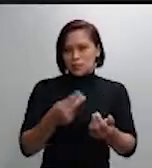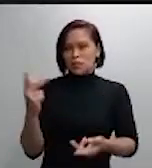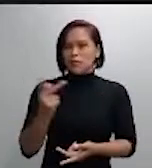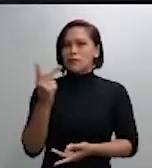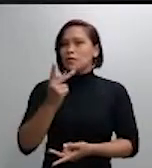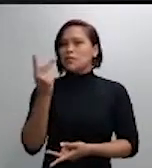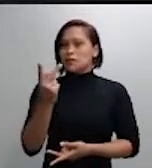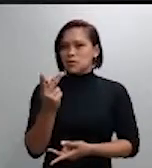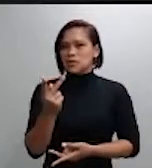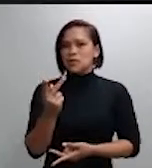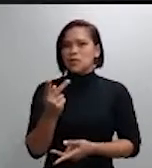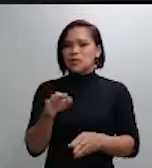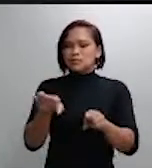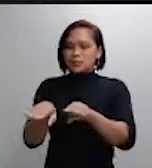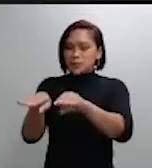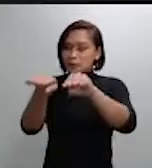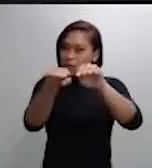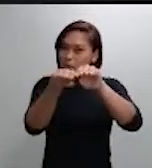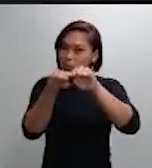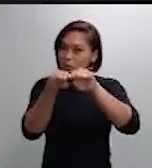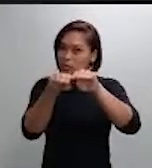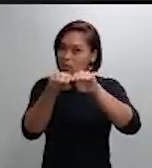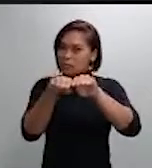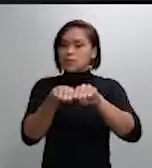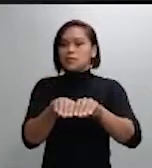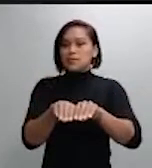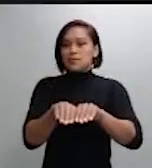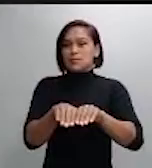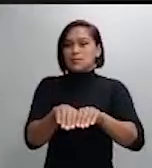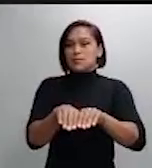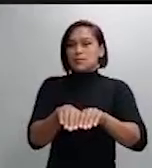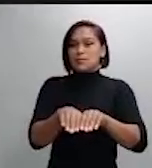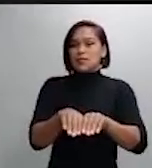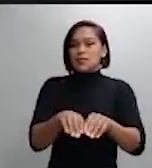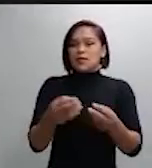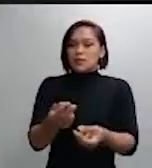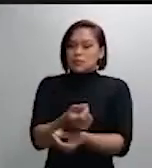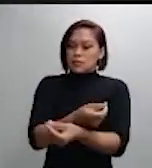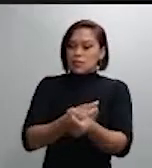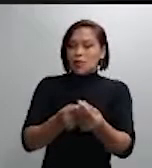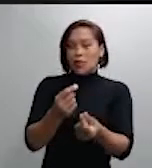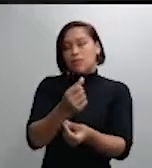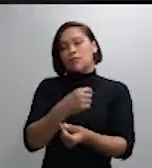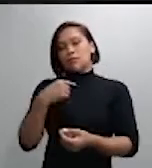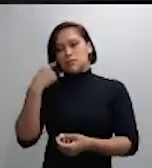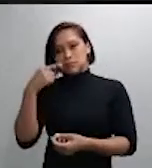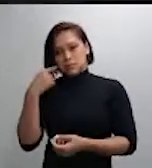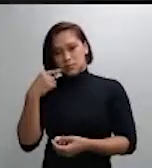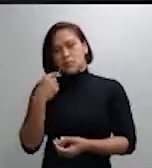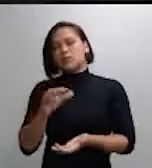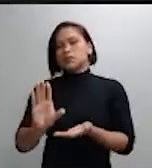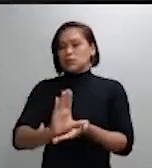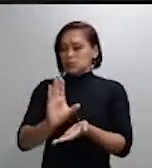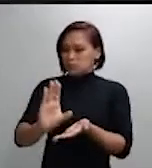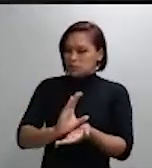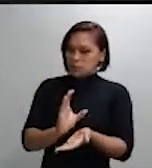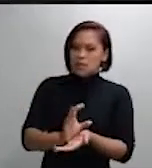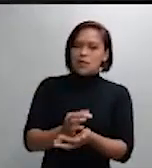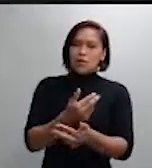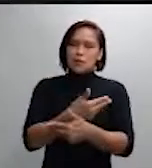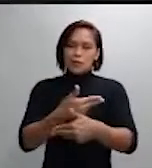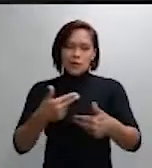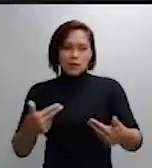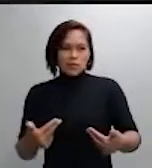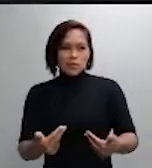chamava equidade, o que resultava em aviltamento dos honorários dos advogados. Foi preciso uma grande campanha